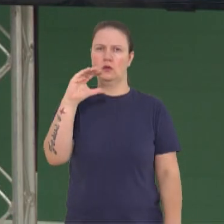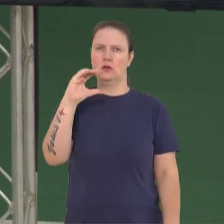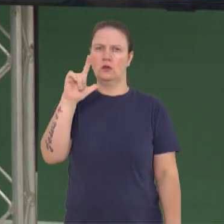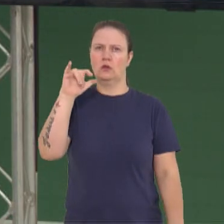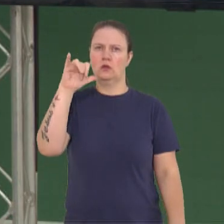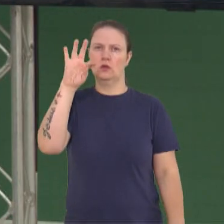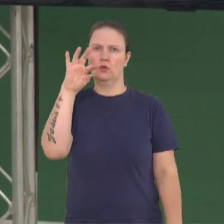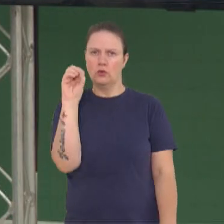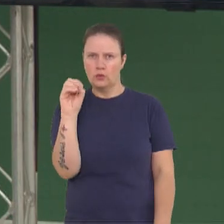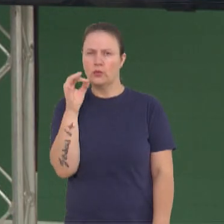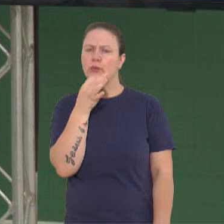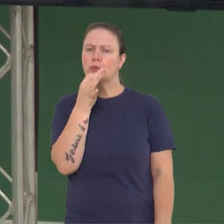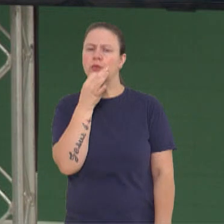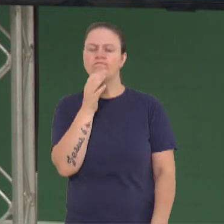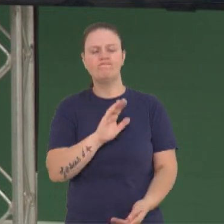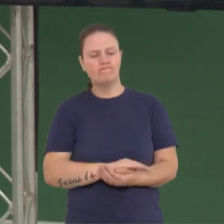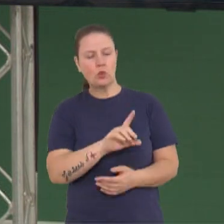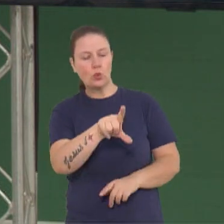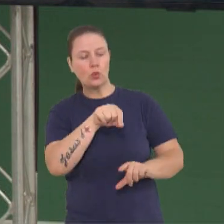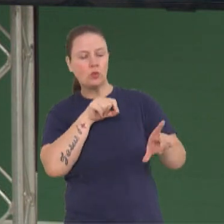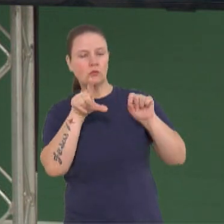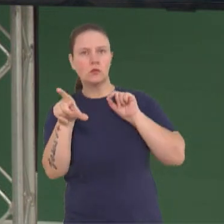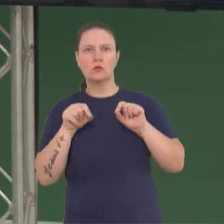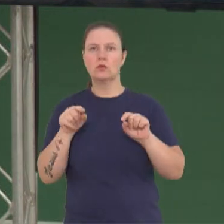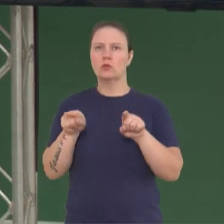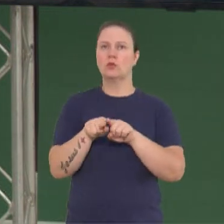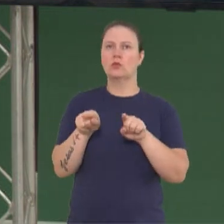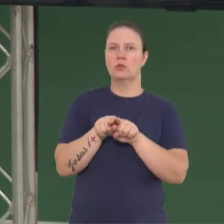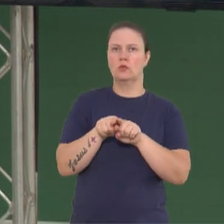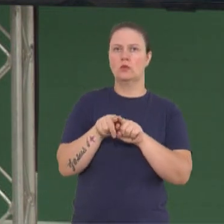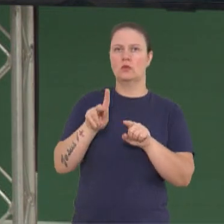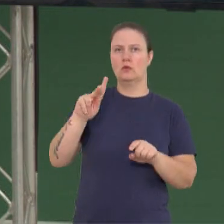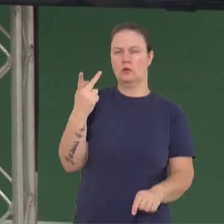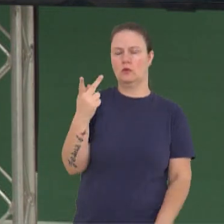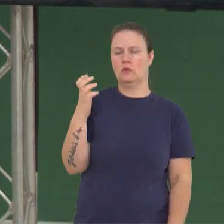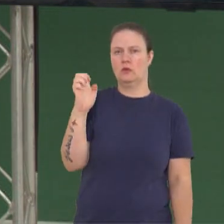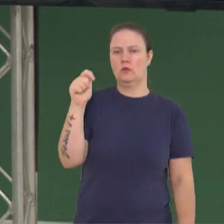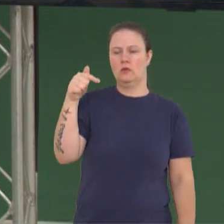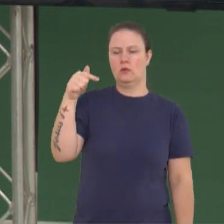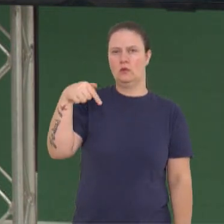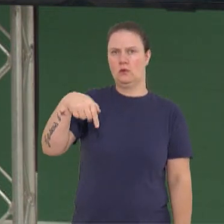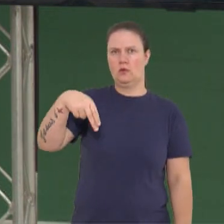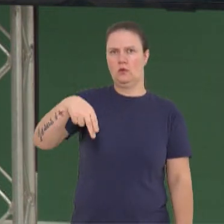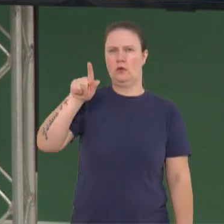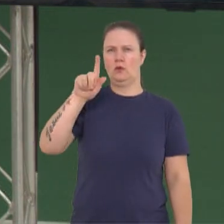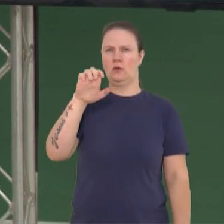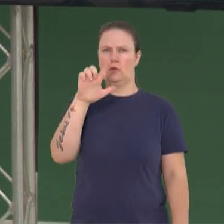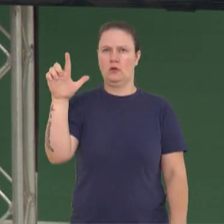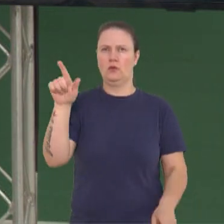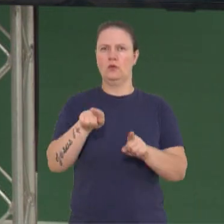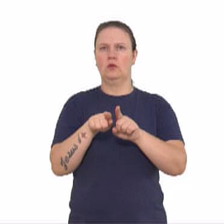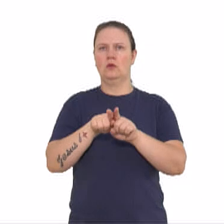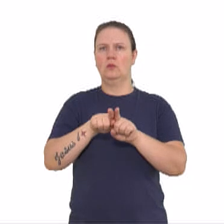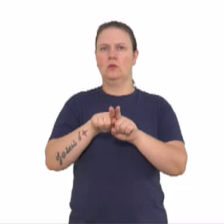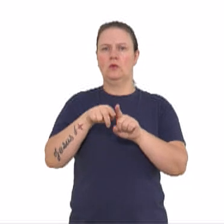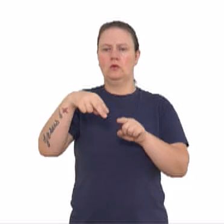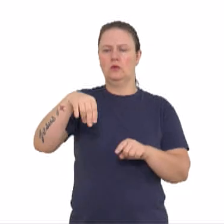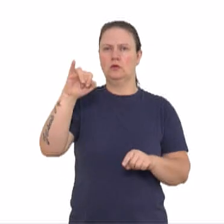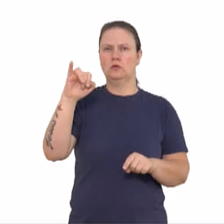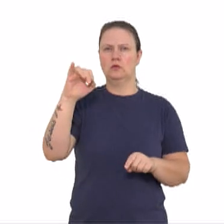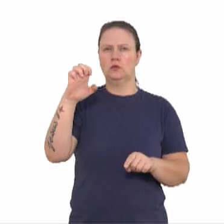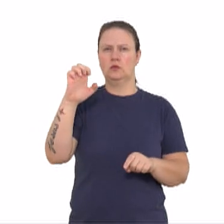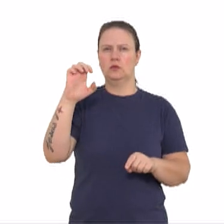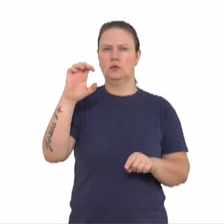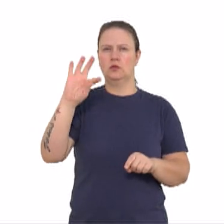colocar o que Hegel e Nietzsche falavam de Heráclito. Ou seja,